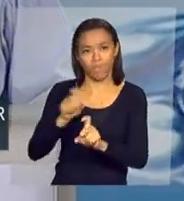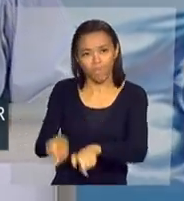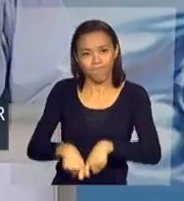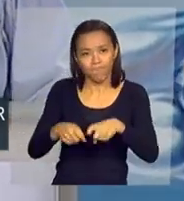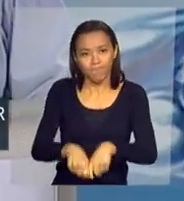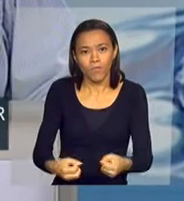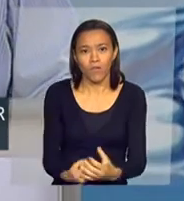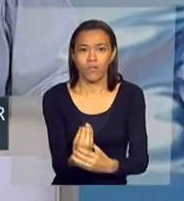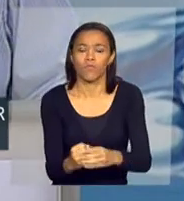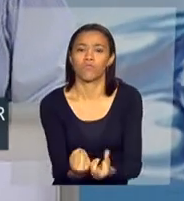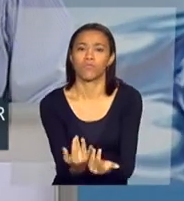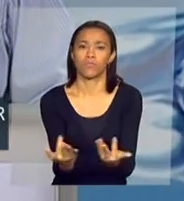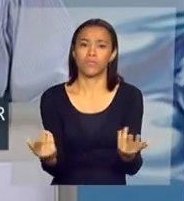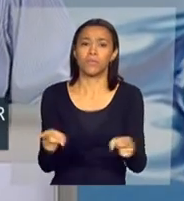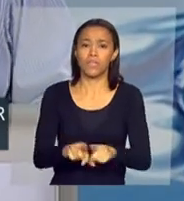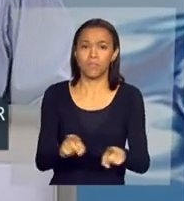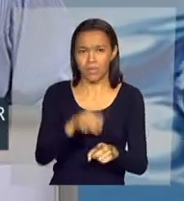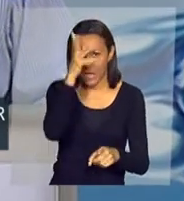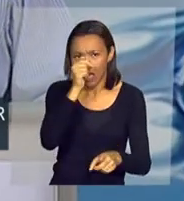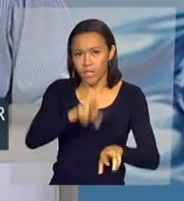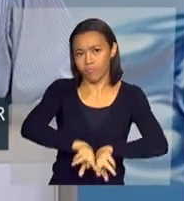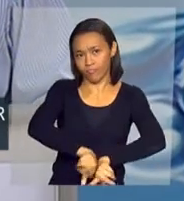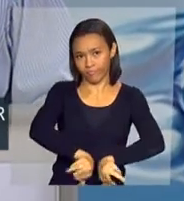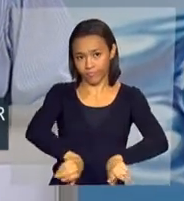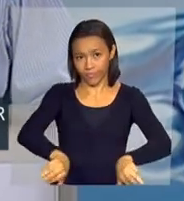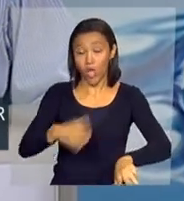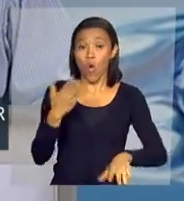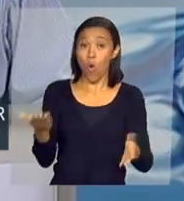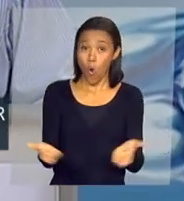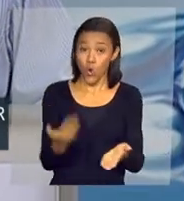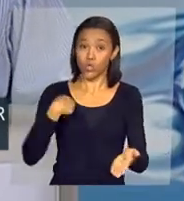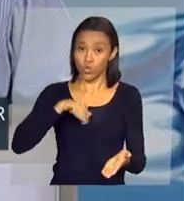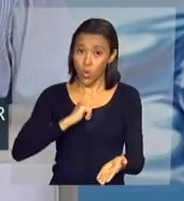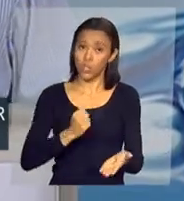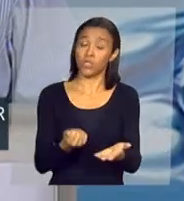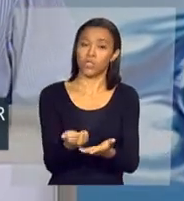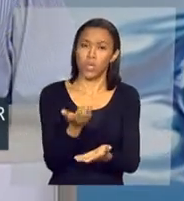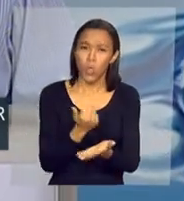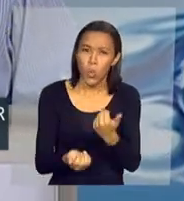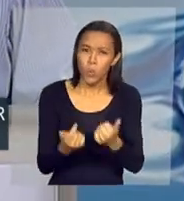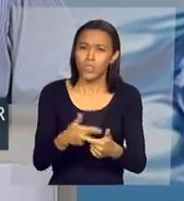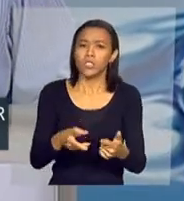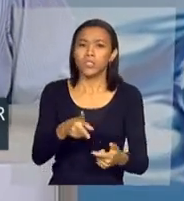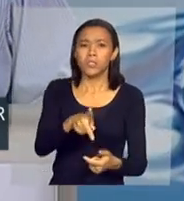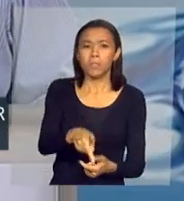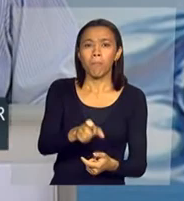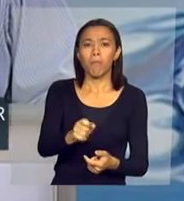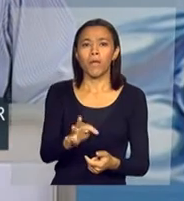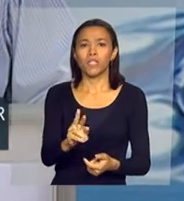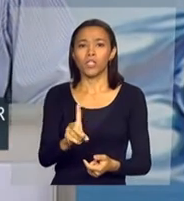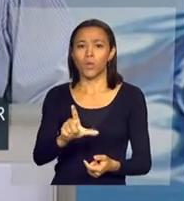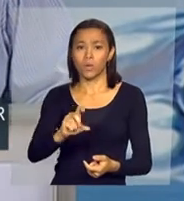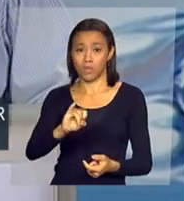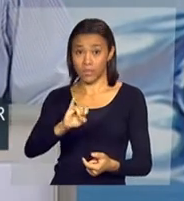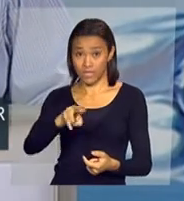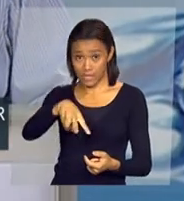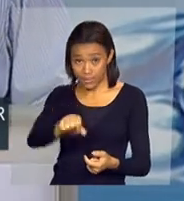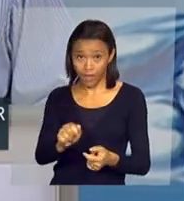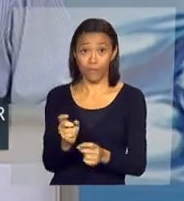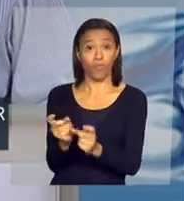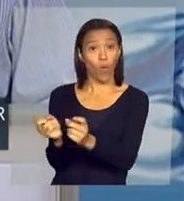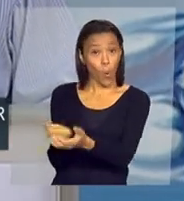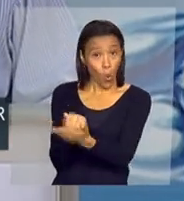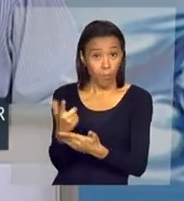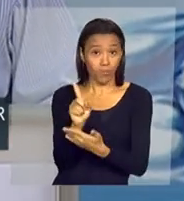hortifruti e granjeiro. Hoje, consumimos todos esses produtos importados de Petrolina, quando poderíamos